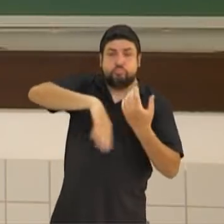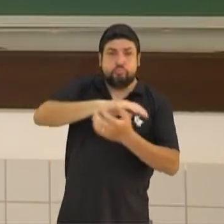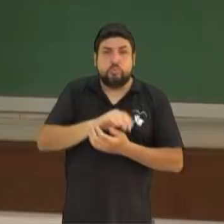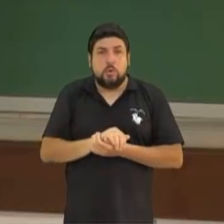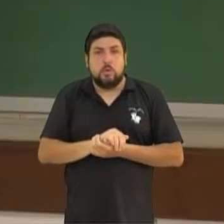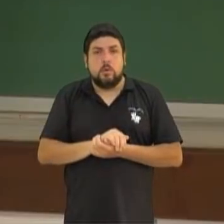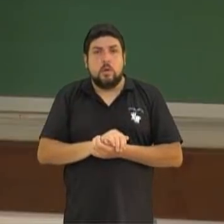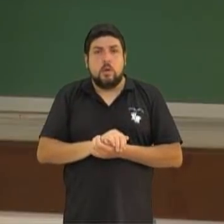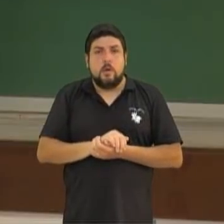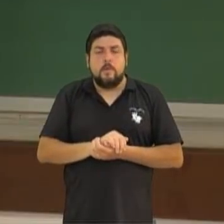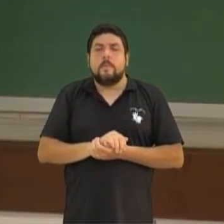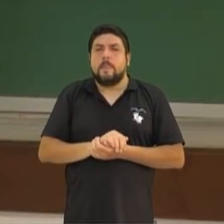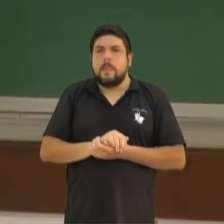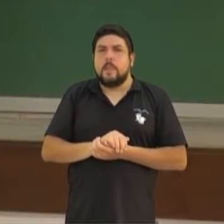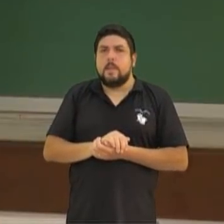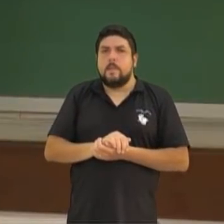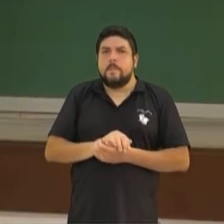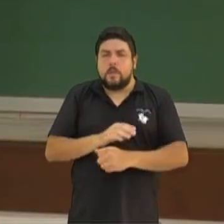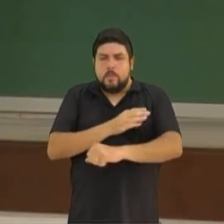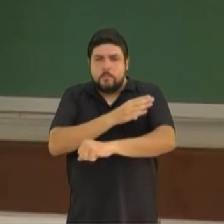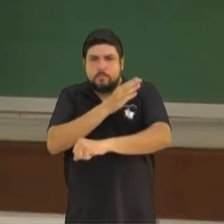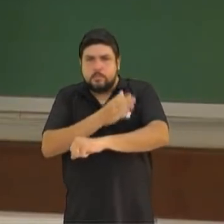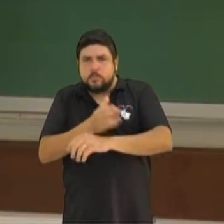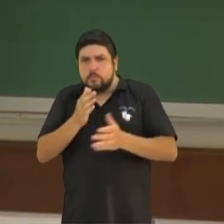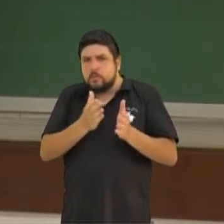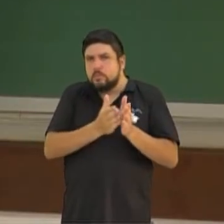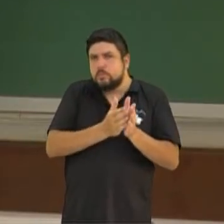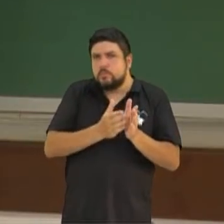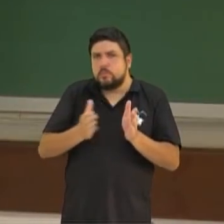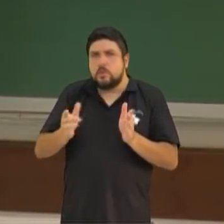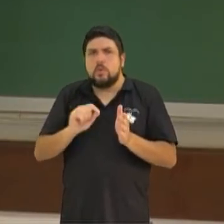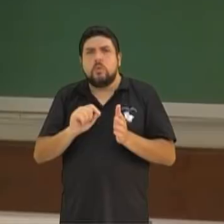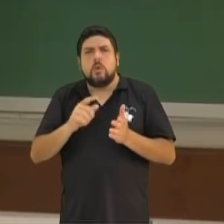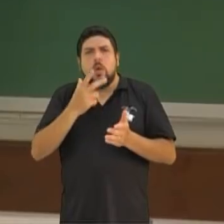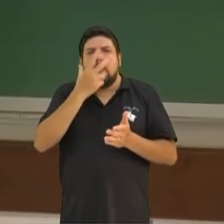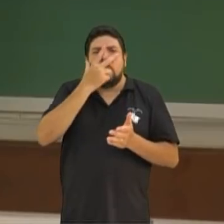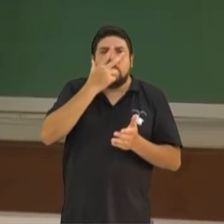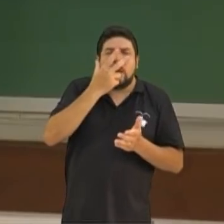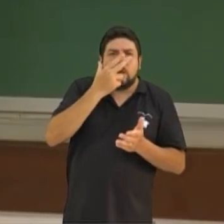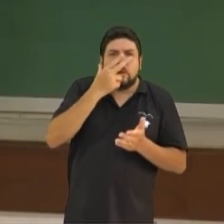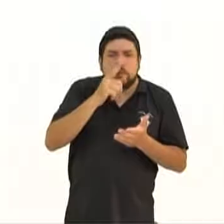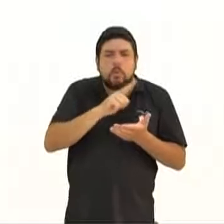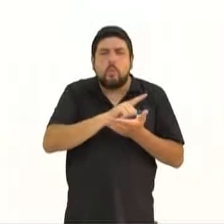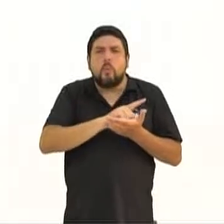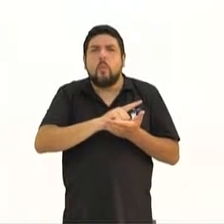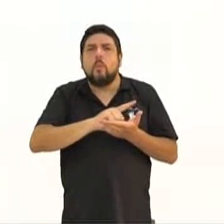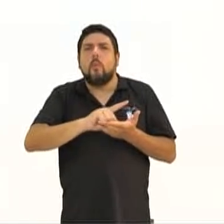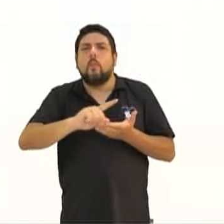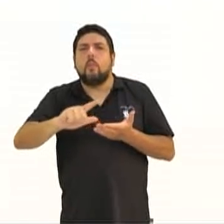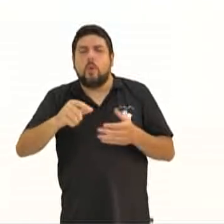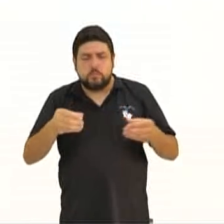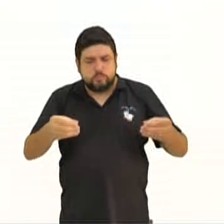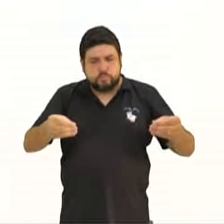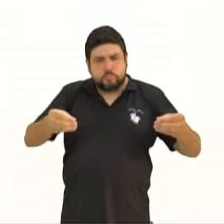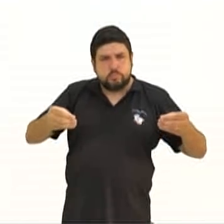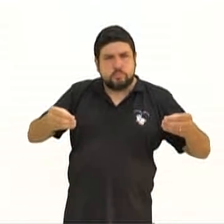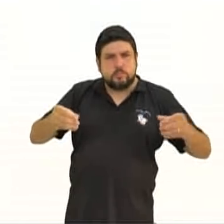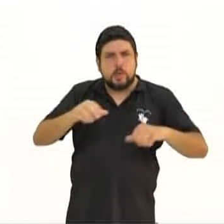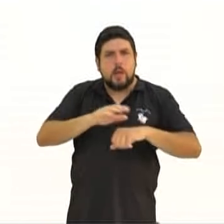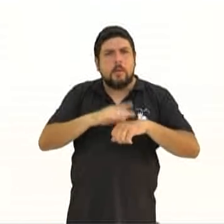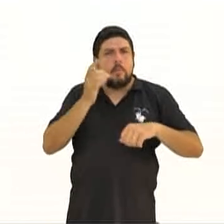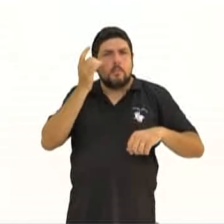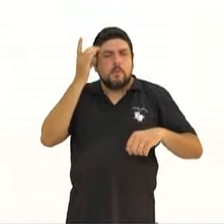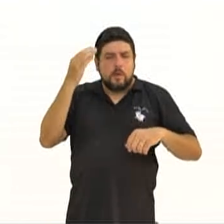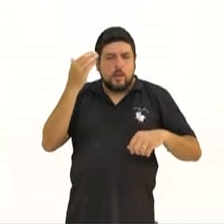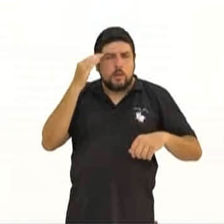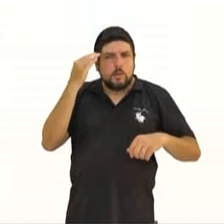pega os mapas a partir desse período, eles são bastante brancos. Então, esse Planisfério do Cantino é considerado o primeiro mapa